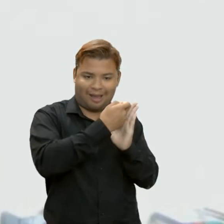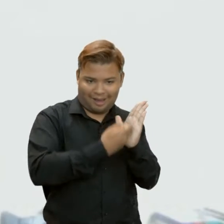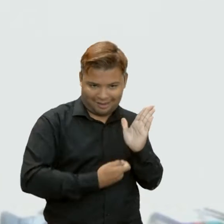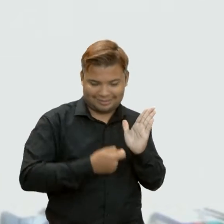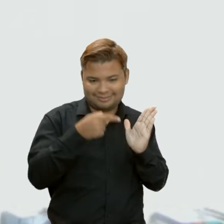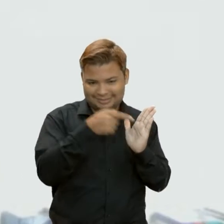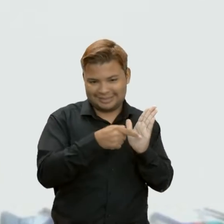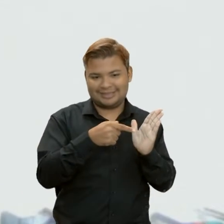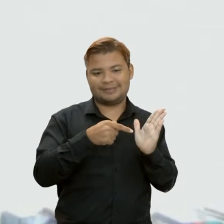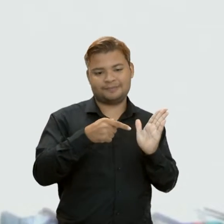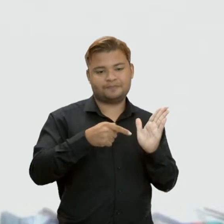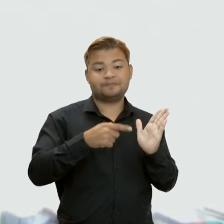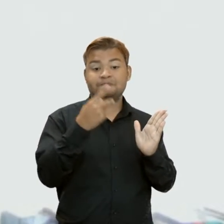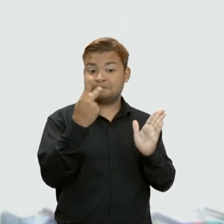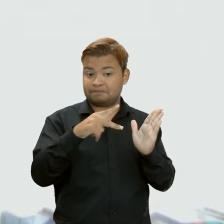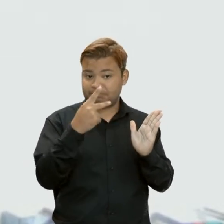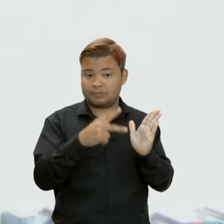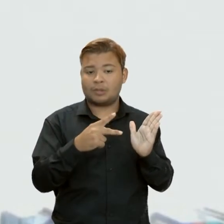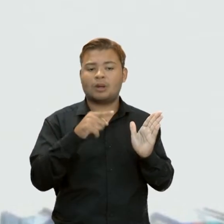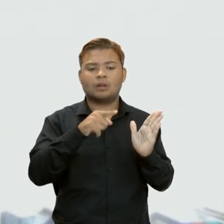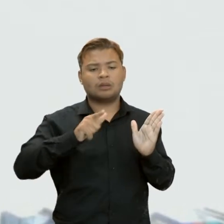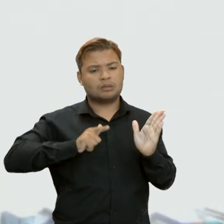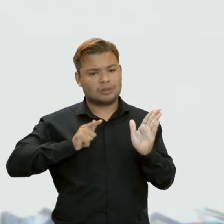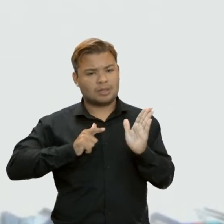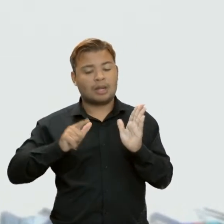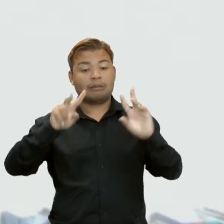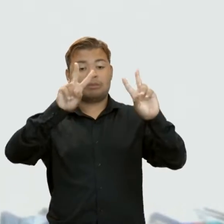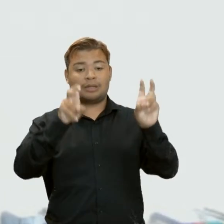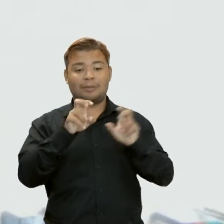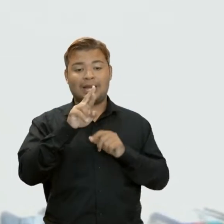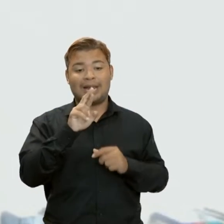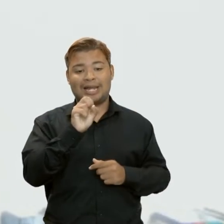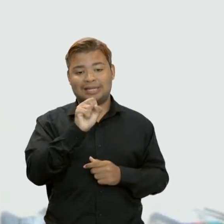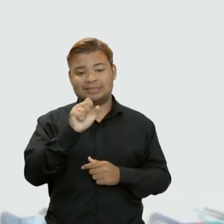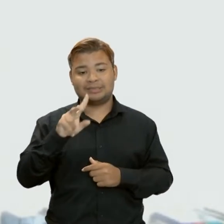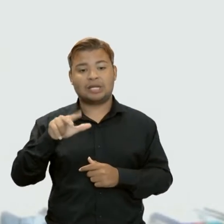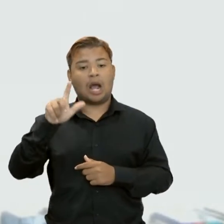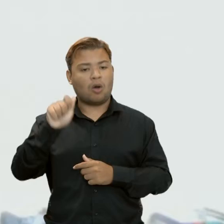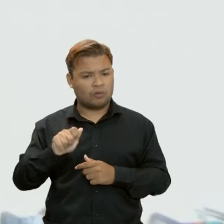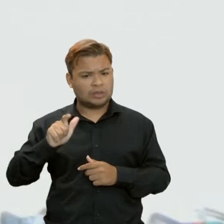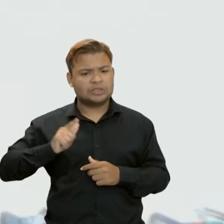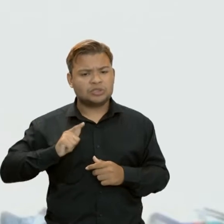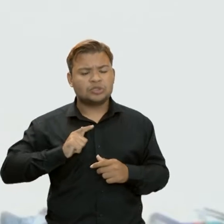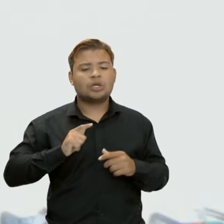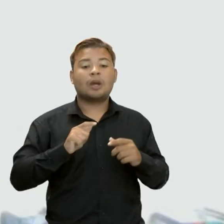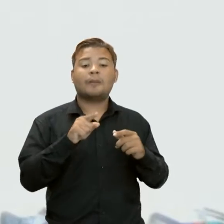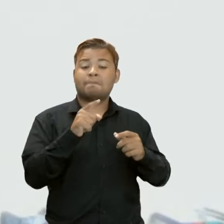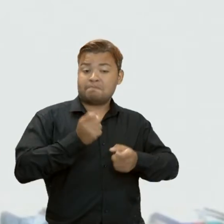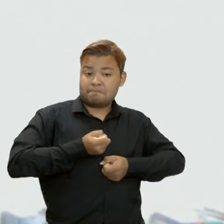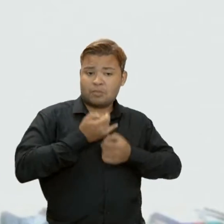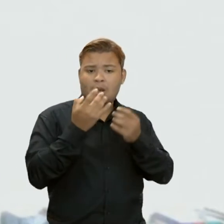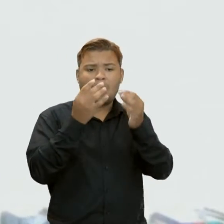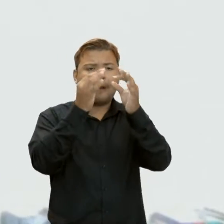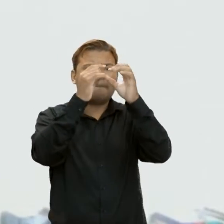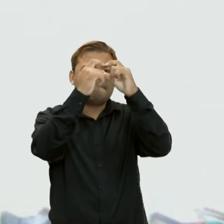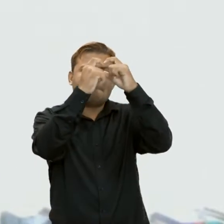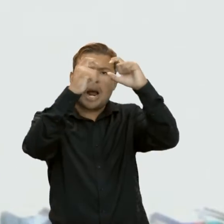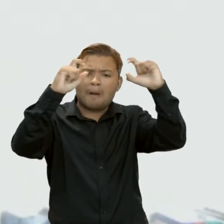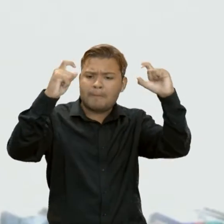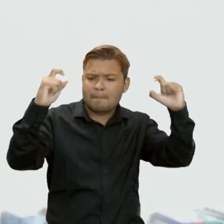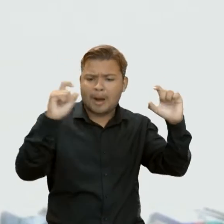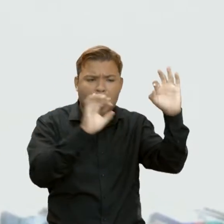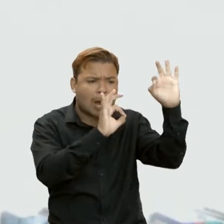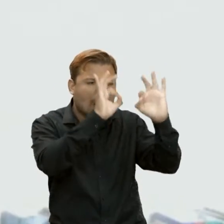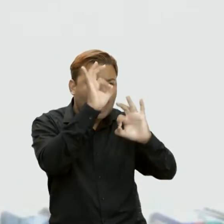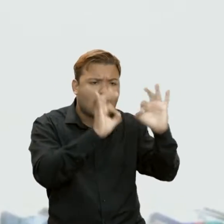de Goiás e Histórias Mais, que é o Ressalva, o poema ele é todo metrificado. Ele tem ali uma